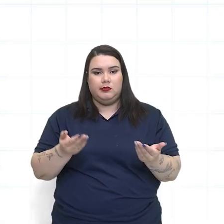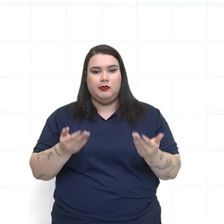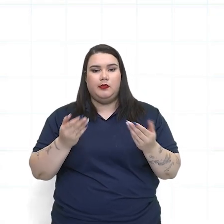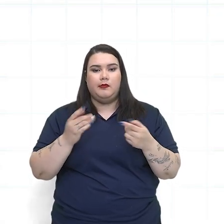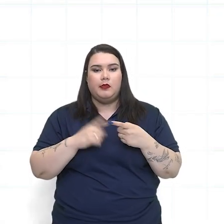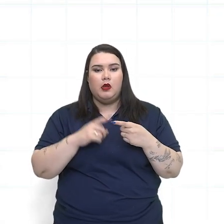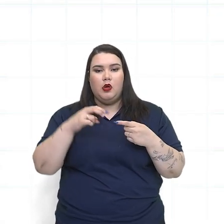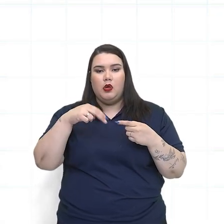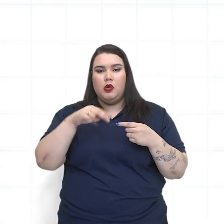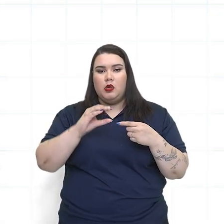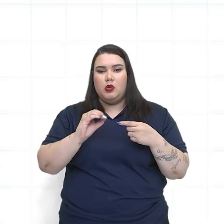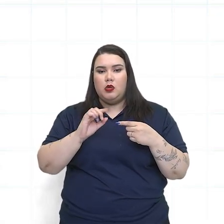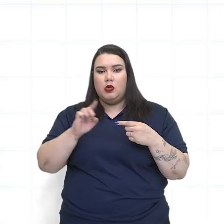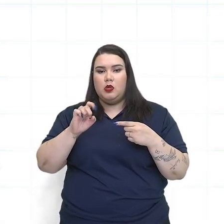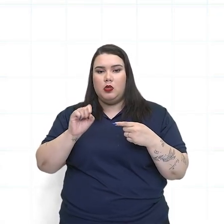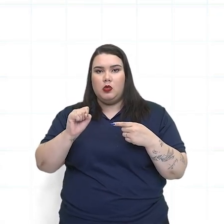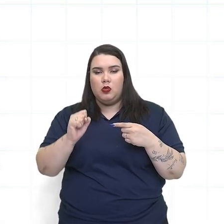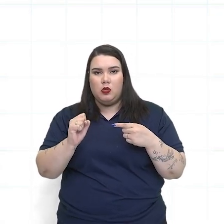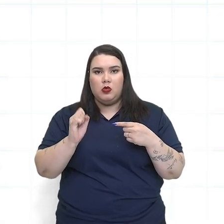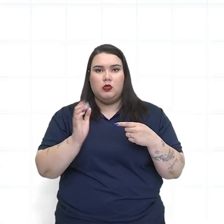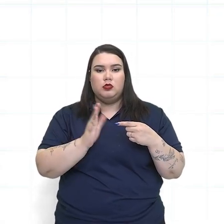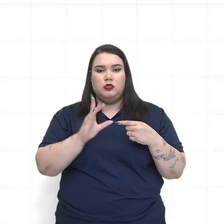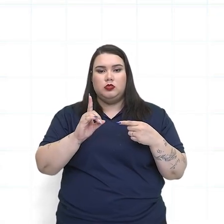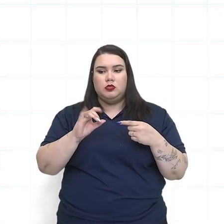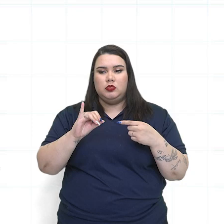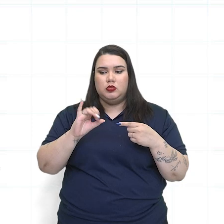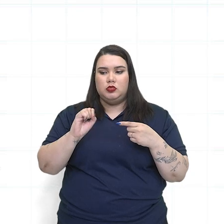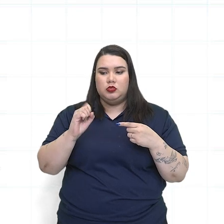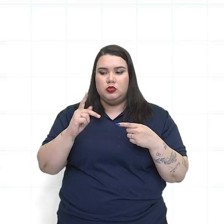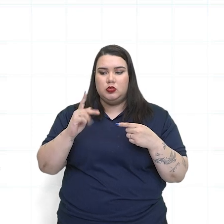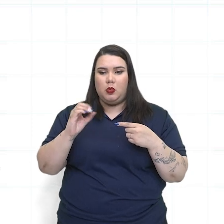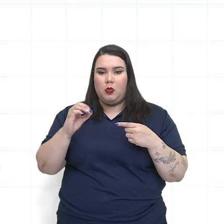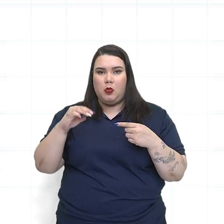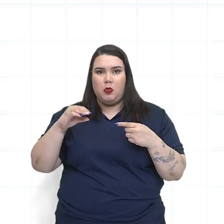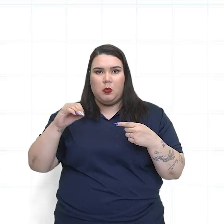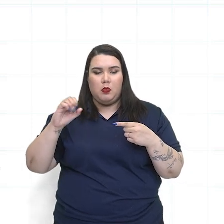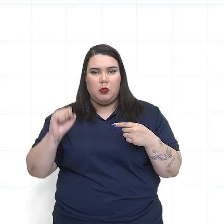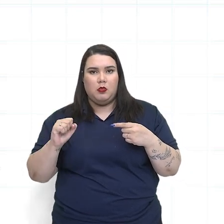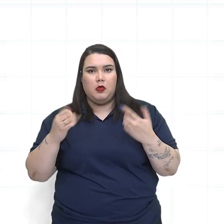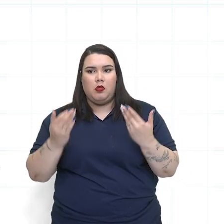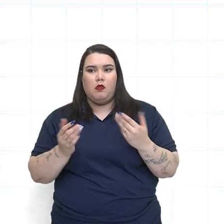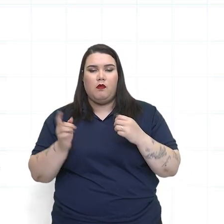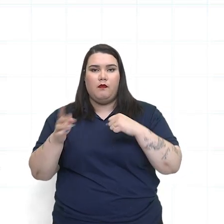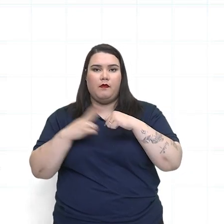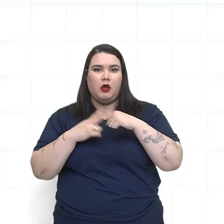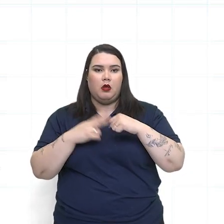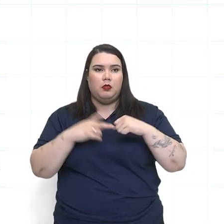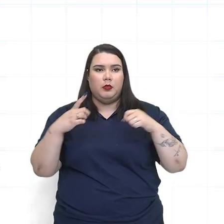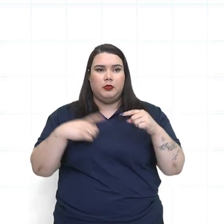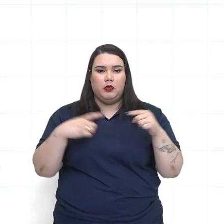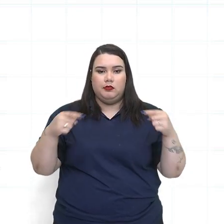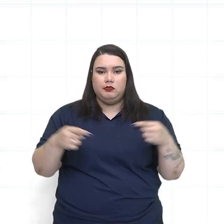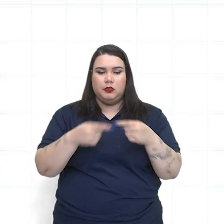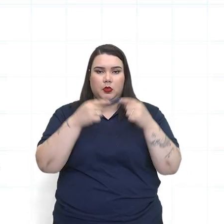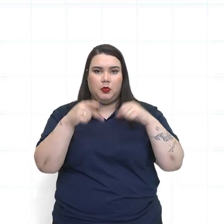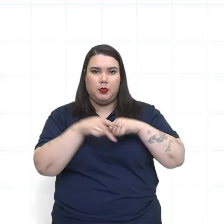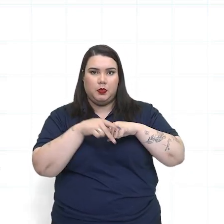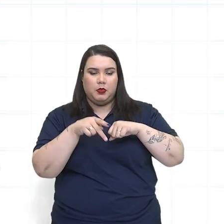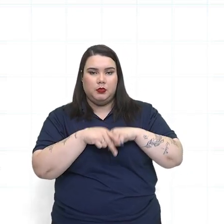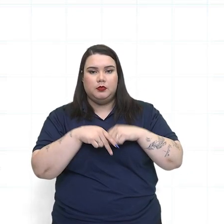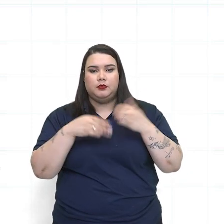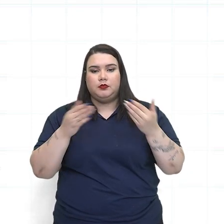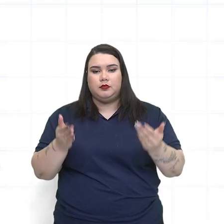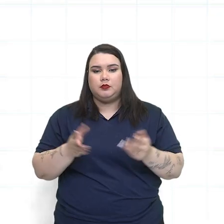dispomos, o sujeito, que é o nós, está concordando com o verbo, nós dispomos de várias modalidades. Então,